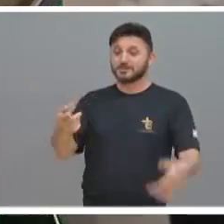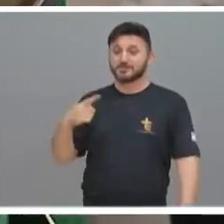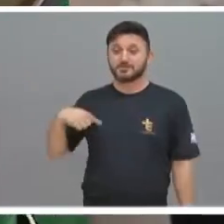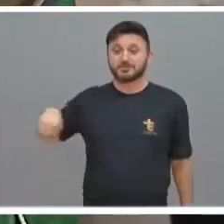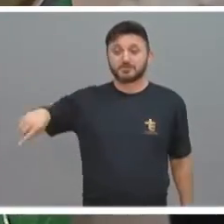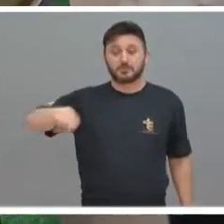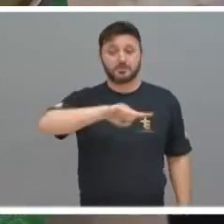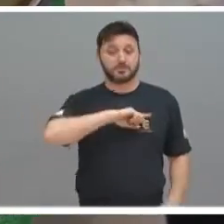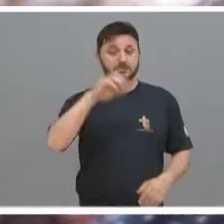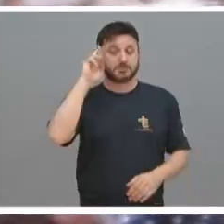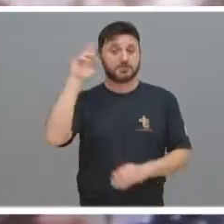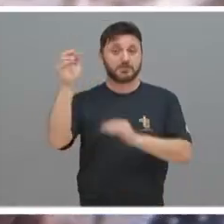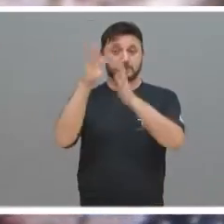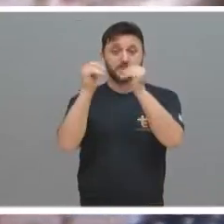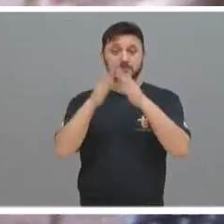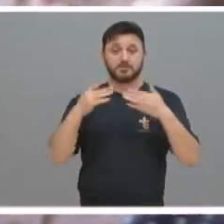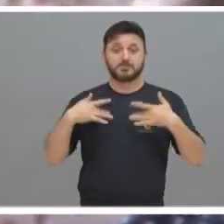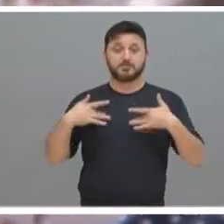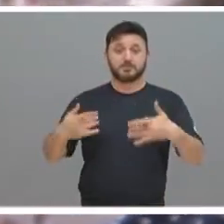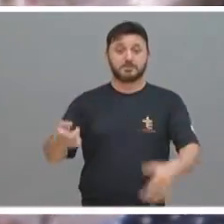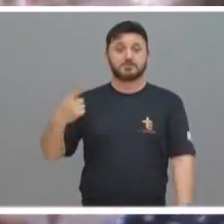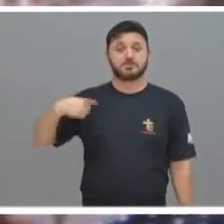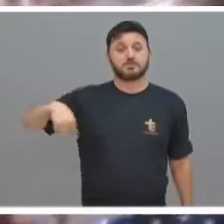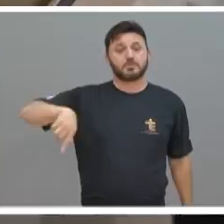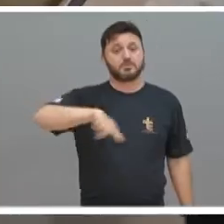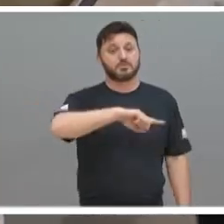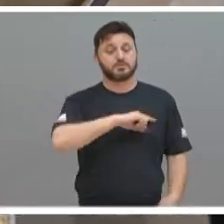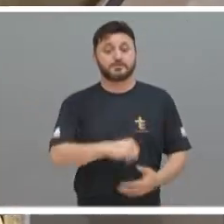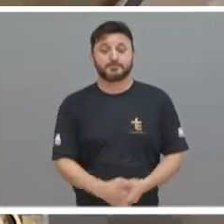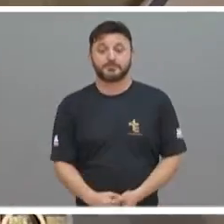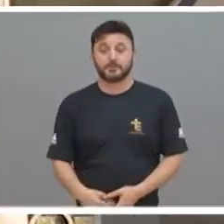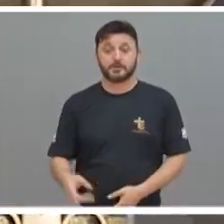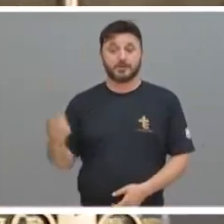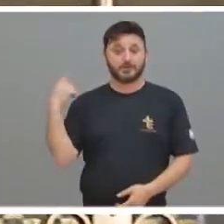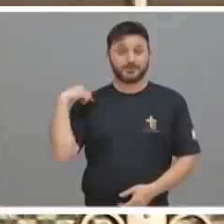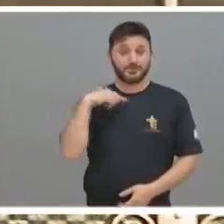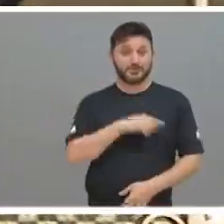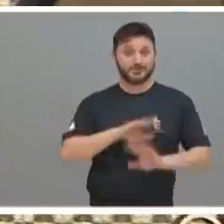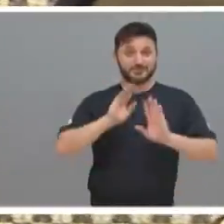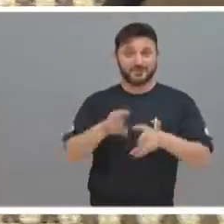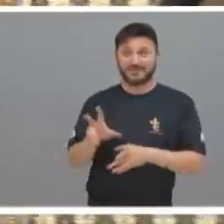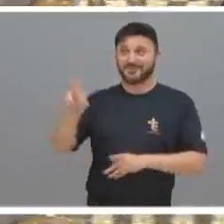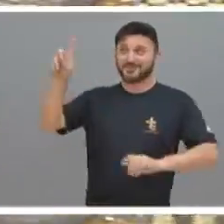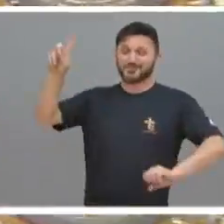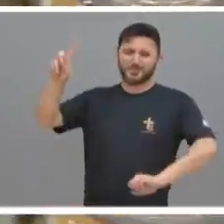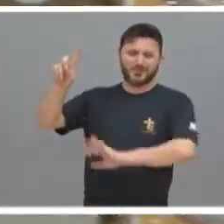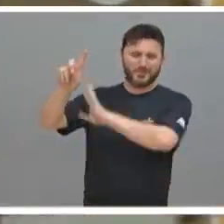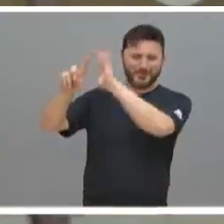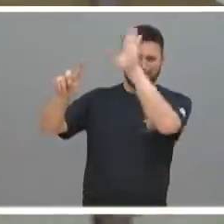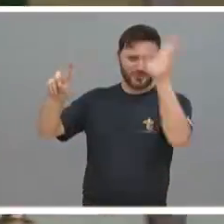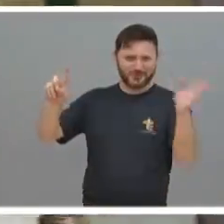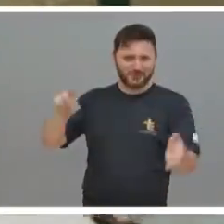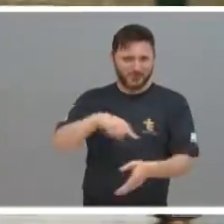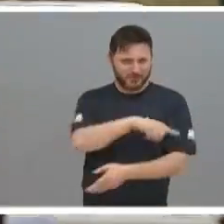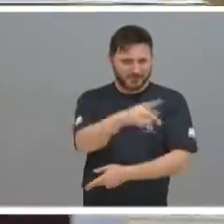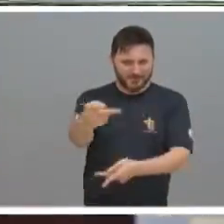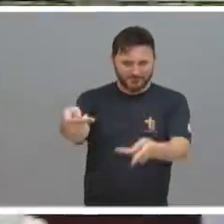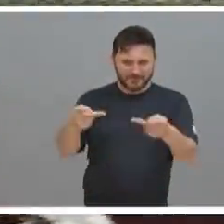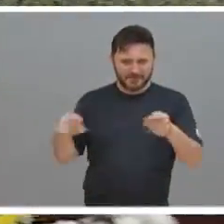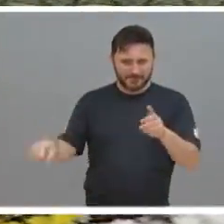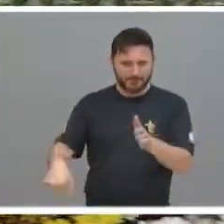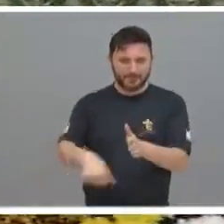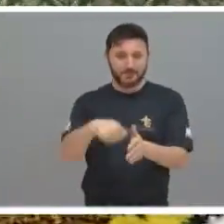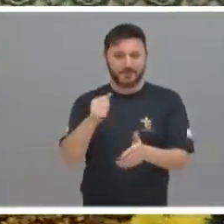de nós. Senhor, tende piedade de nós. E nós vamos glorificar a Deus. Tem quem nos visita hoje a primeira